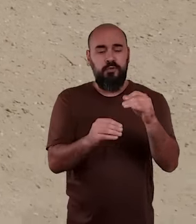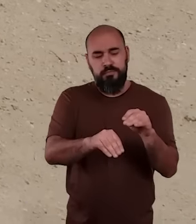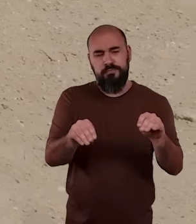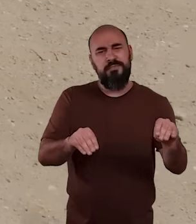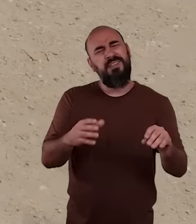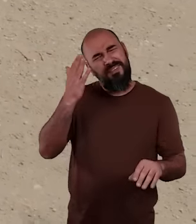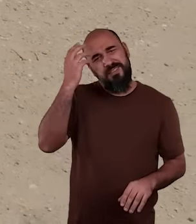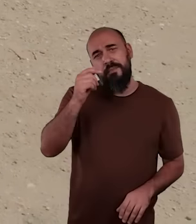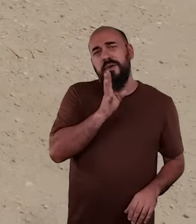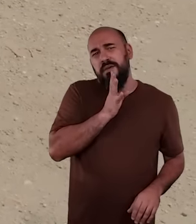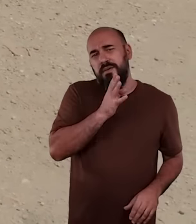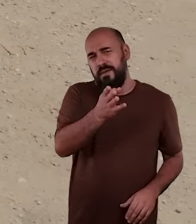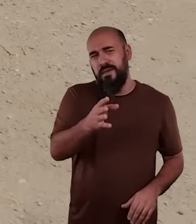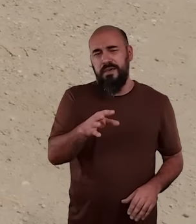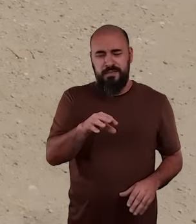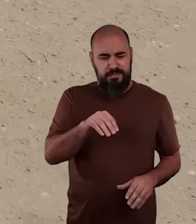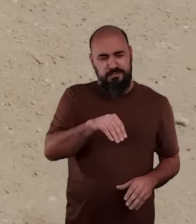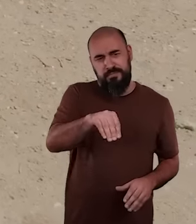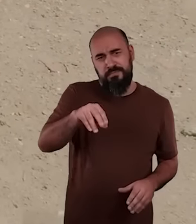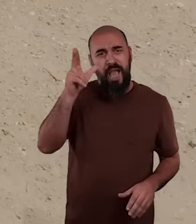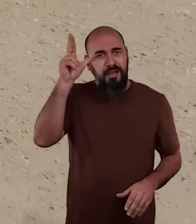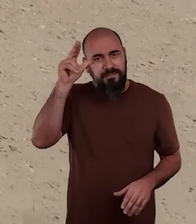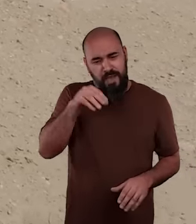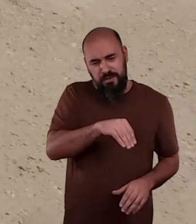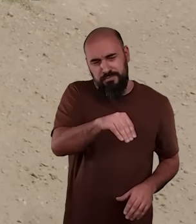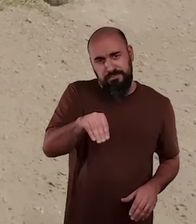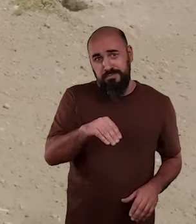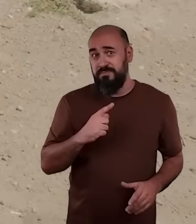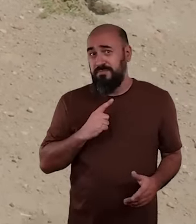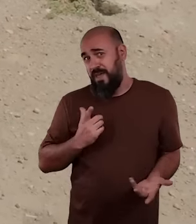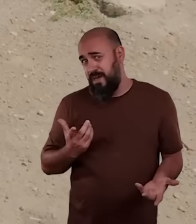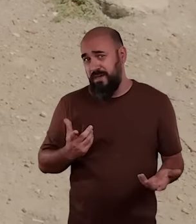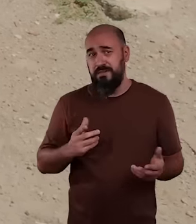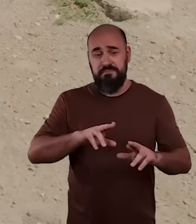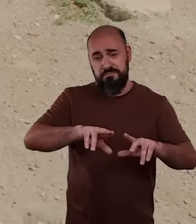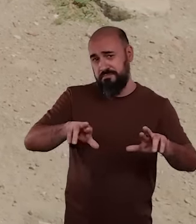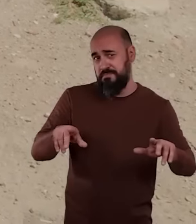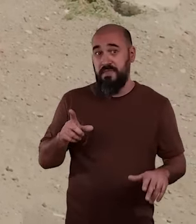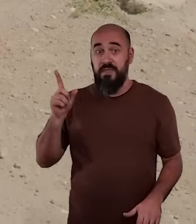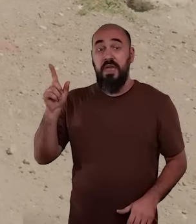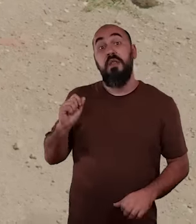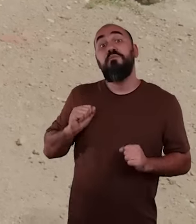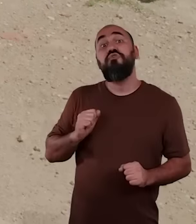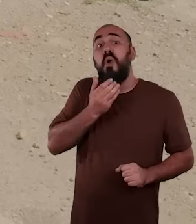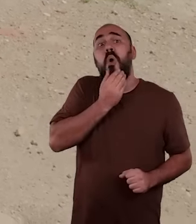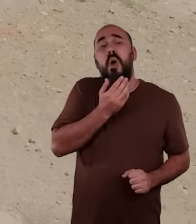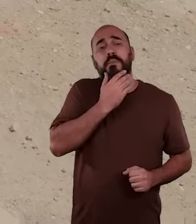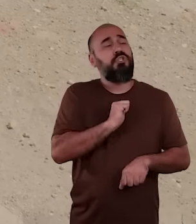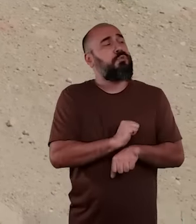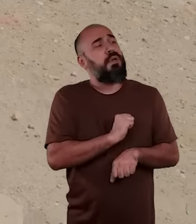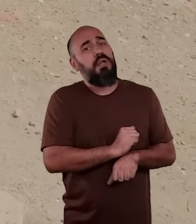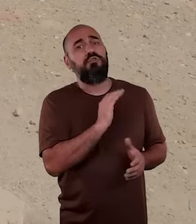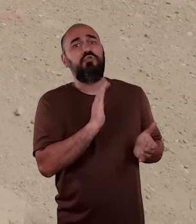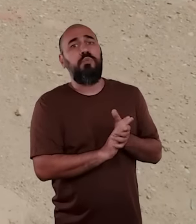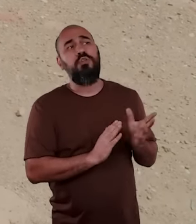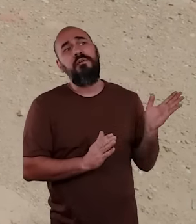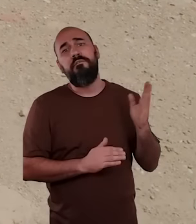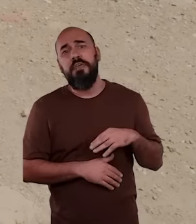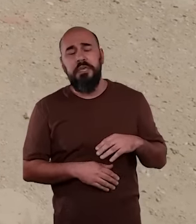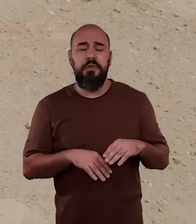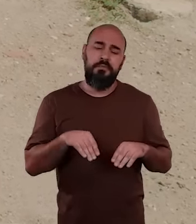tabuleiros hoje, talvez a pessoa até apostasse aqui alguma coisa enquanto estava esperando a esposa fazer compras, eu não sei. E você